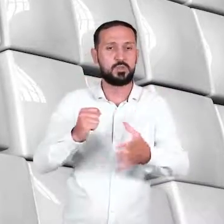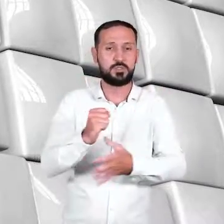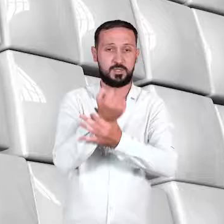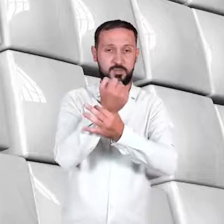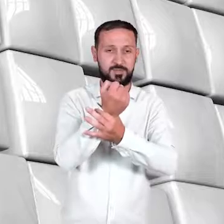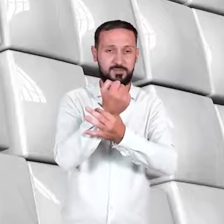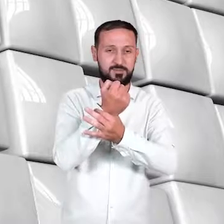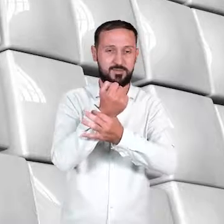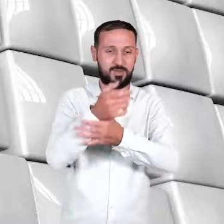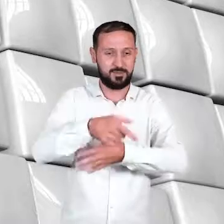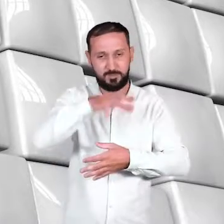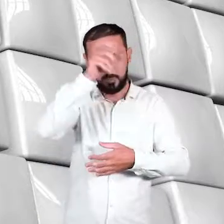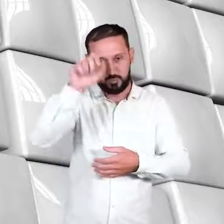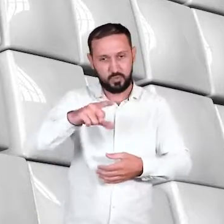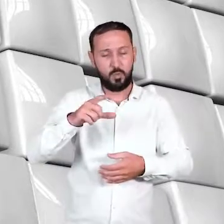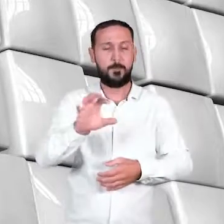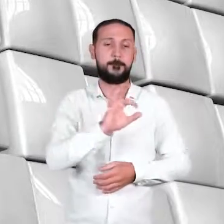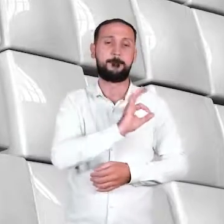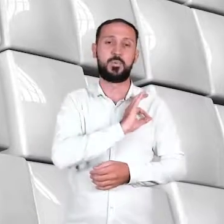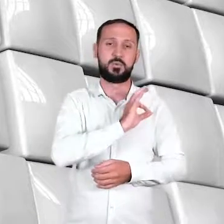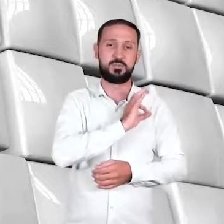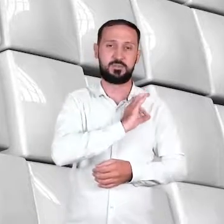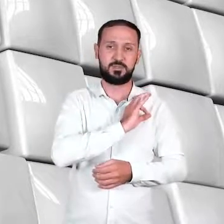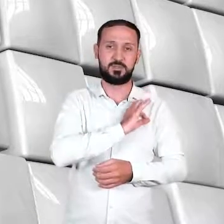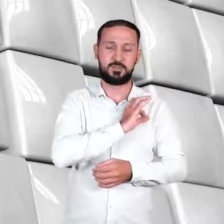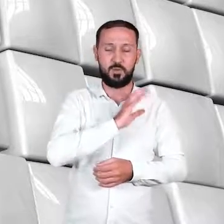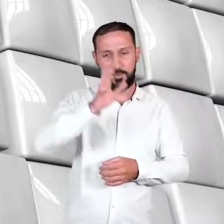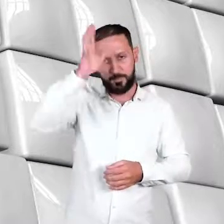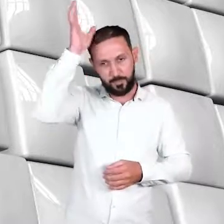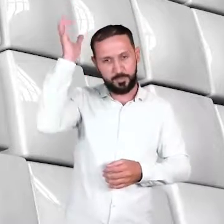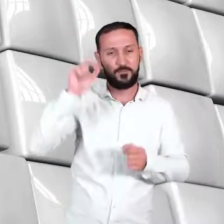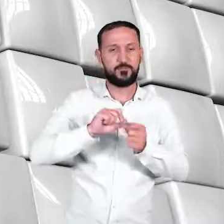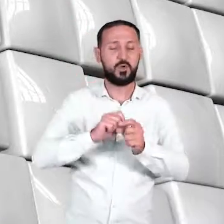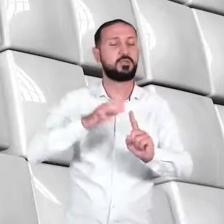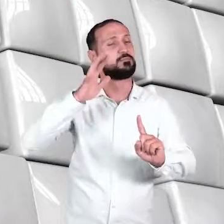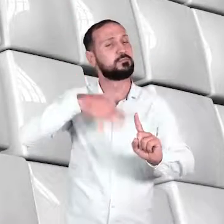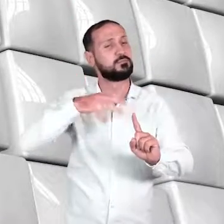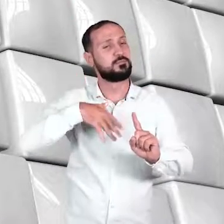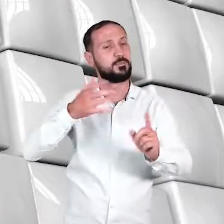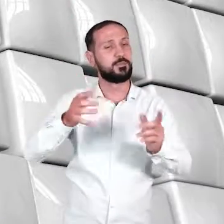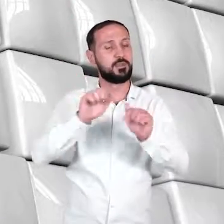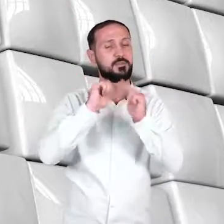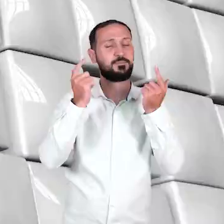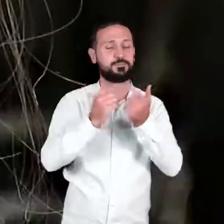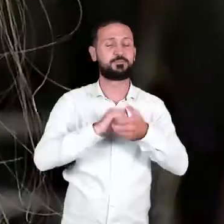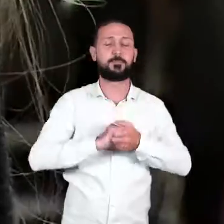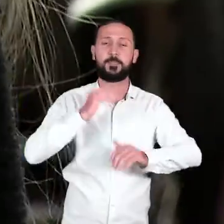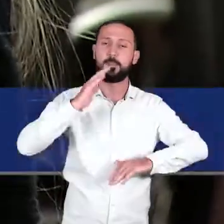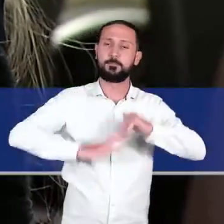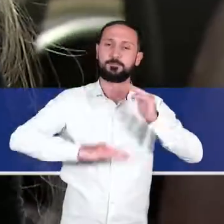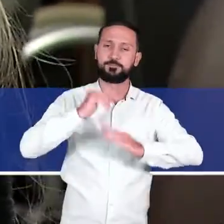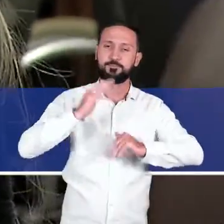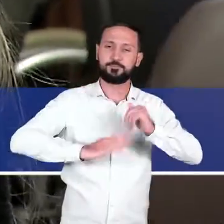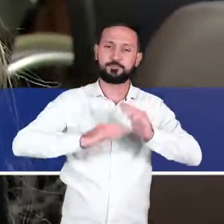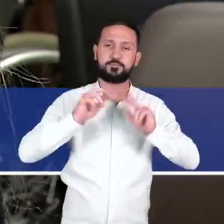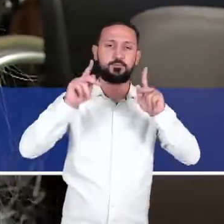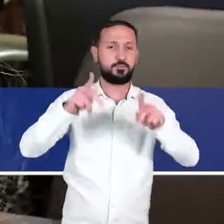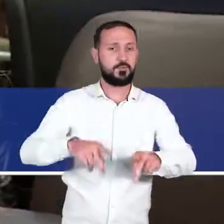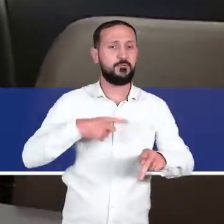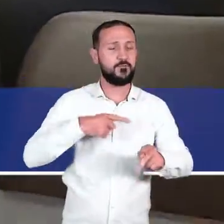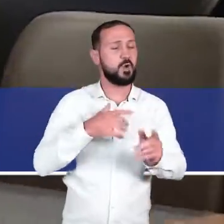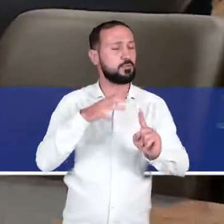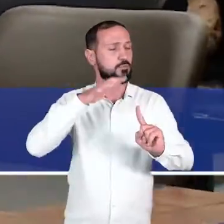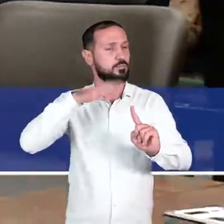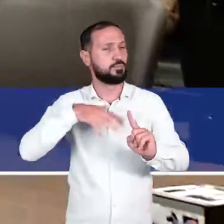dos sul-mato-grossenses, policiais e bombeiros militares foram homenageados pela Assembleia. Profissionais da segurança pública